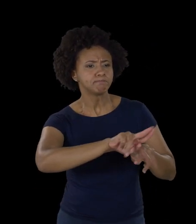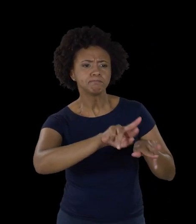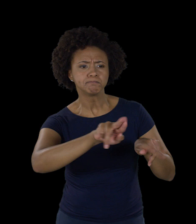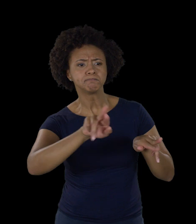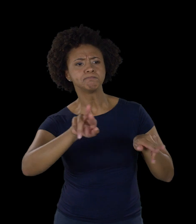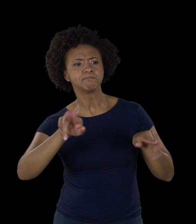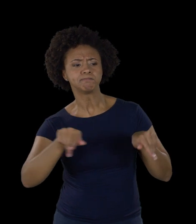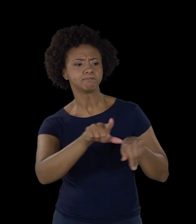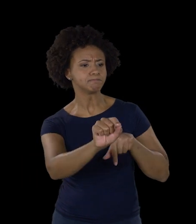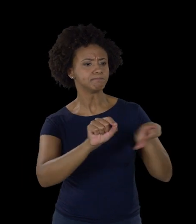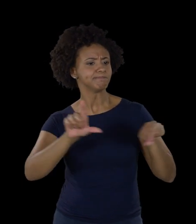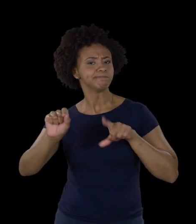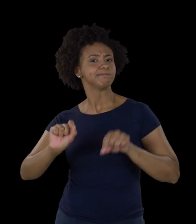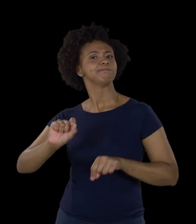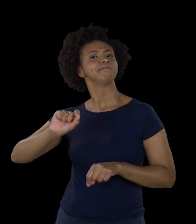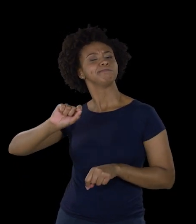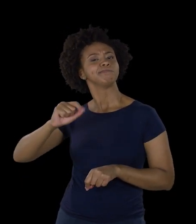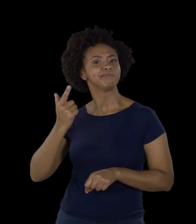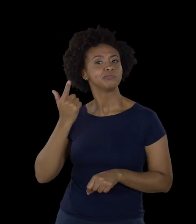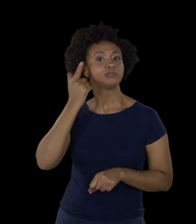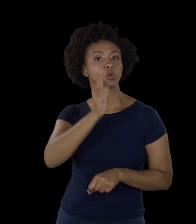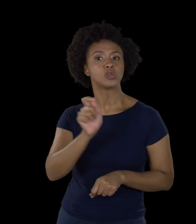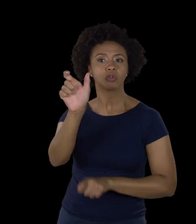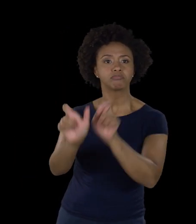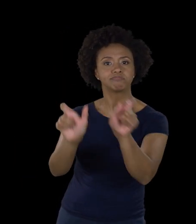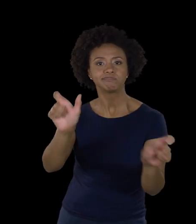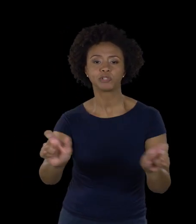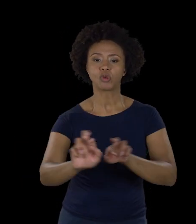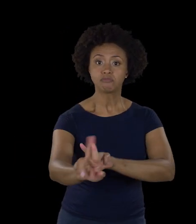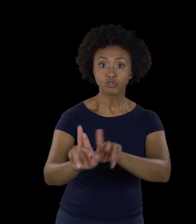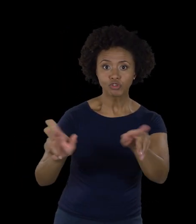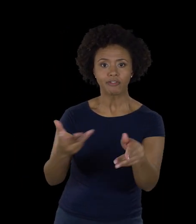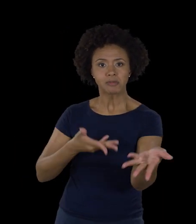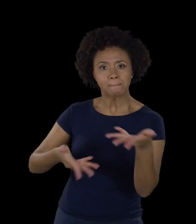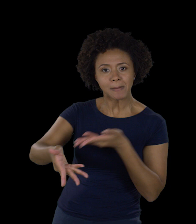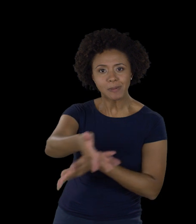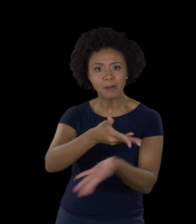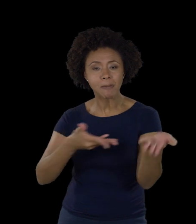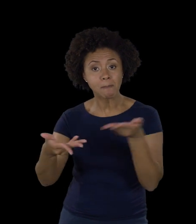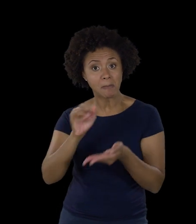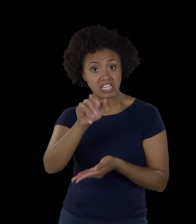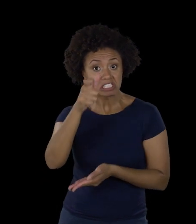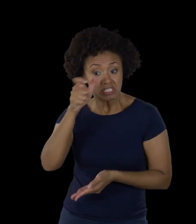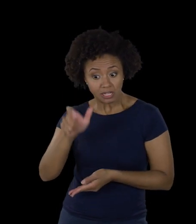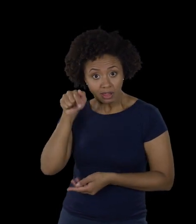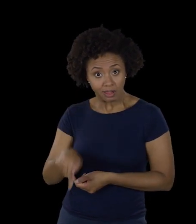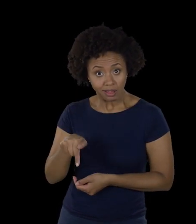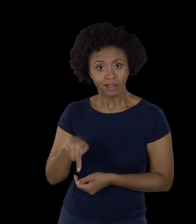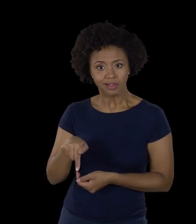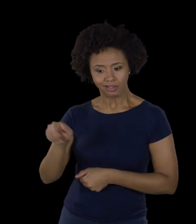resolveu conversar com públicos diferenciados e que poderiam se interessar no conteúdo do projeto